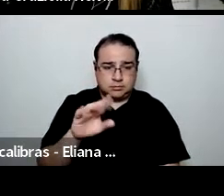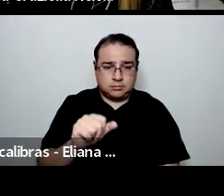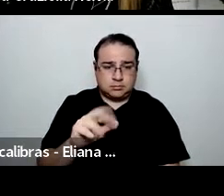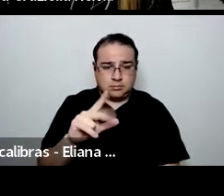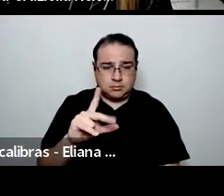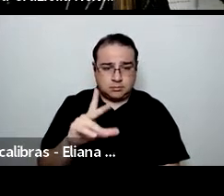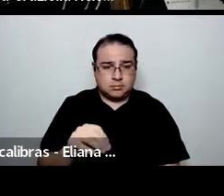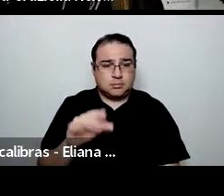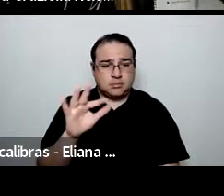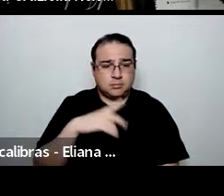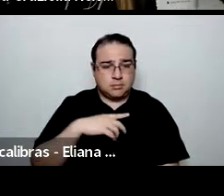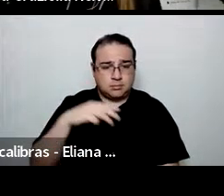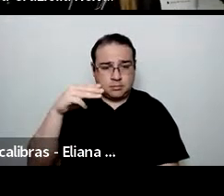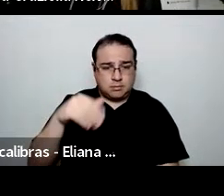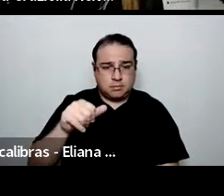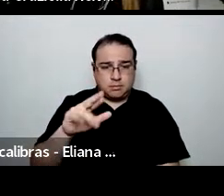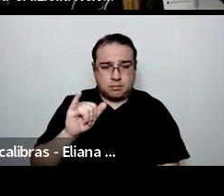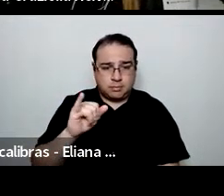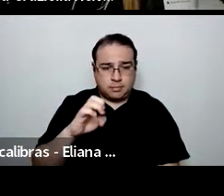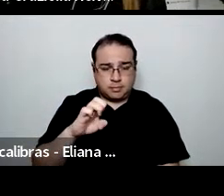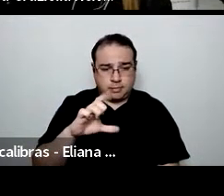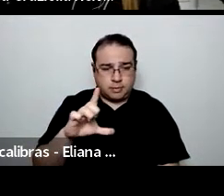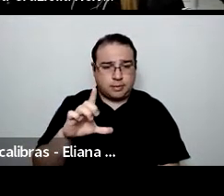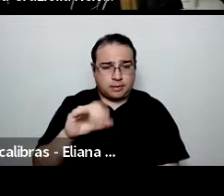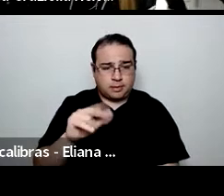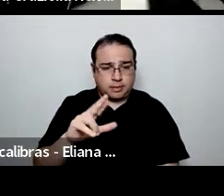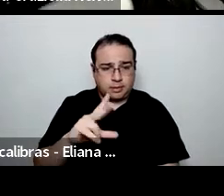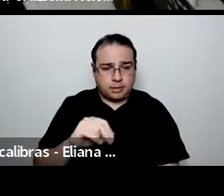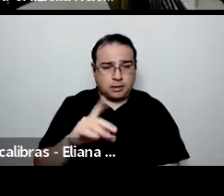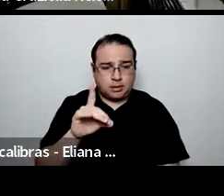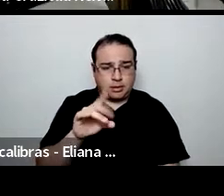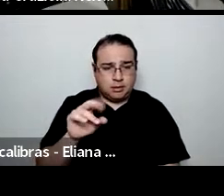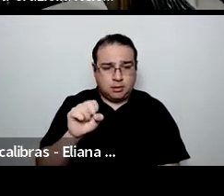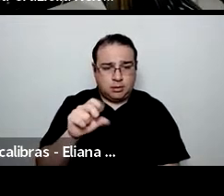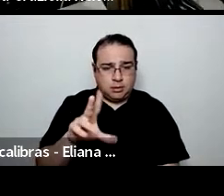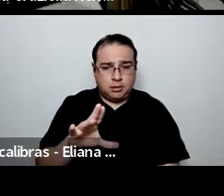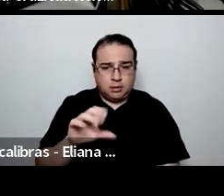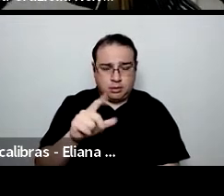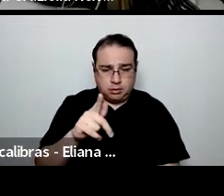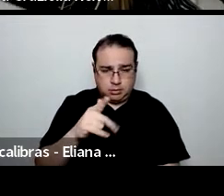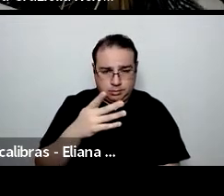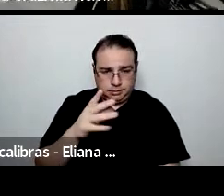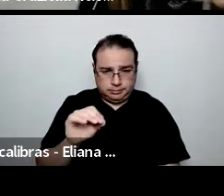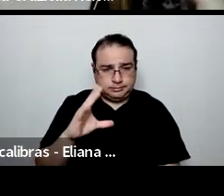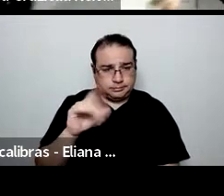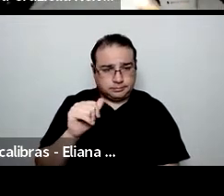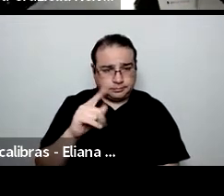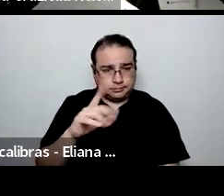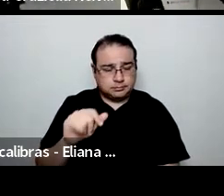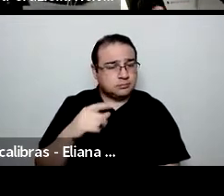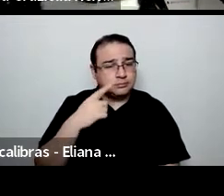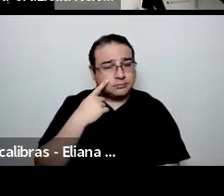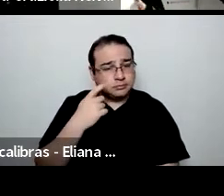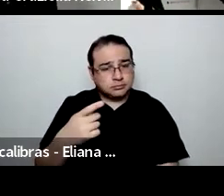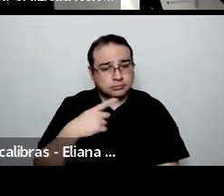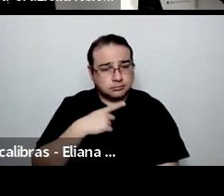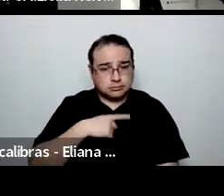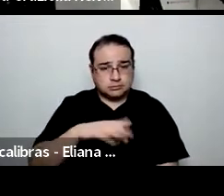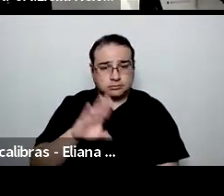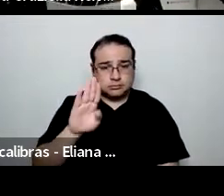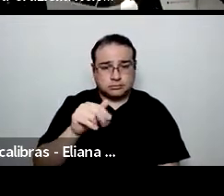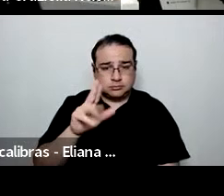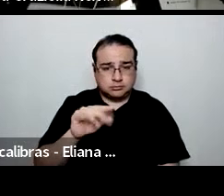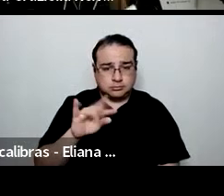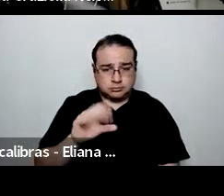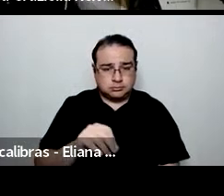Francisco de Assis Maciel Carvalho advogada Doutora Rosana Galvão Cabral interessado Antônio banhos Neto